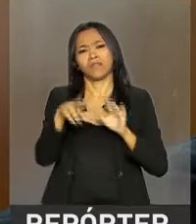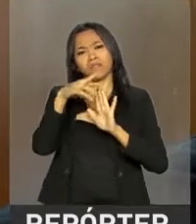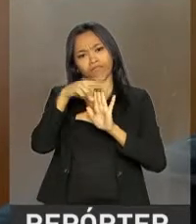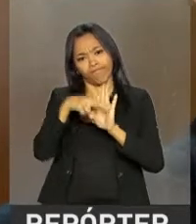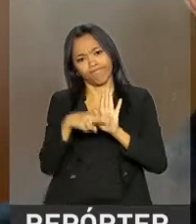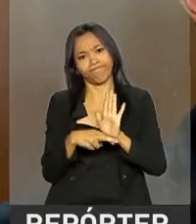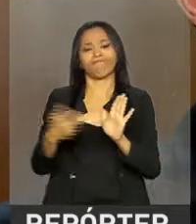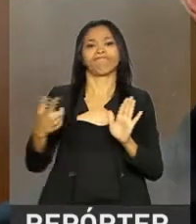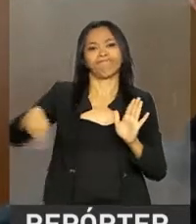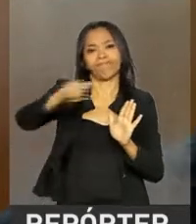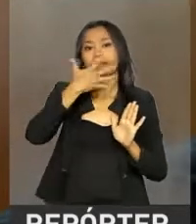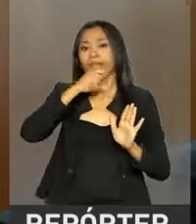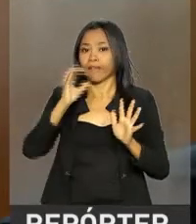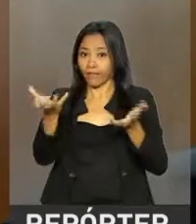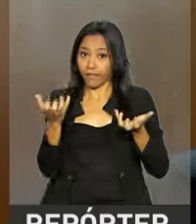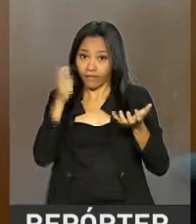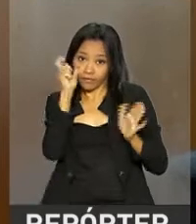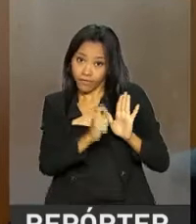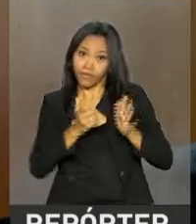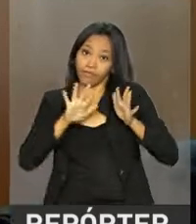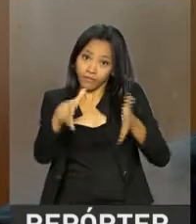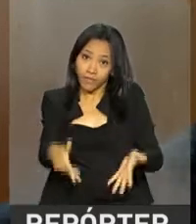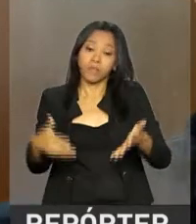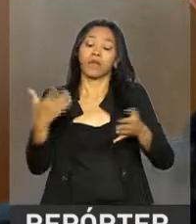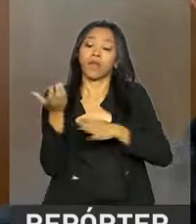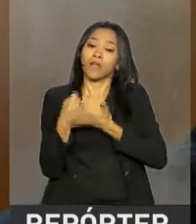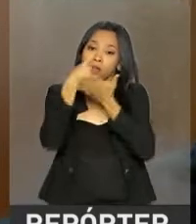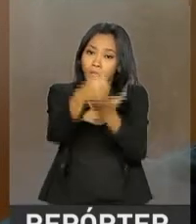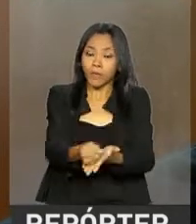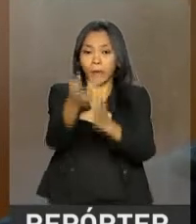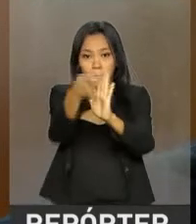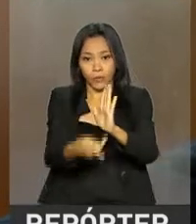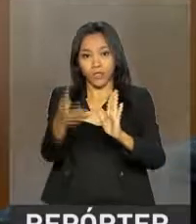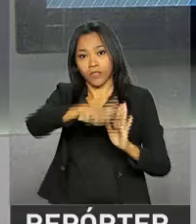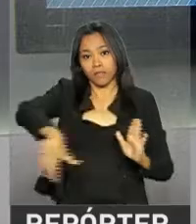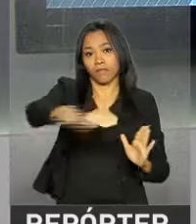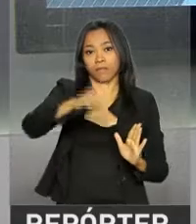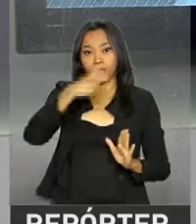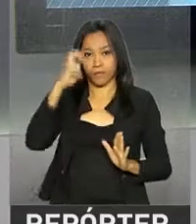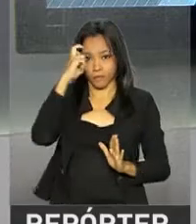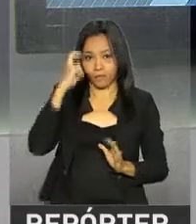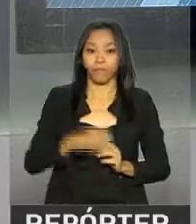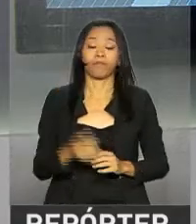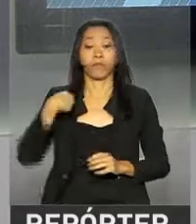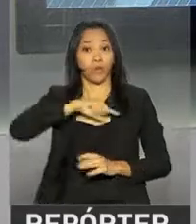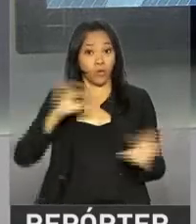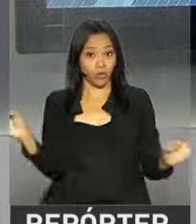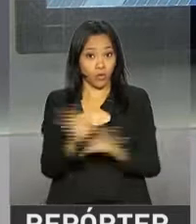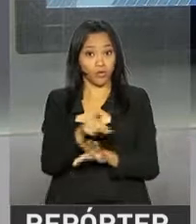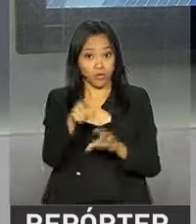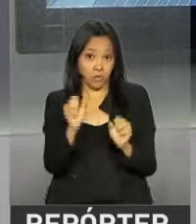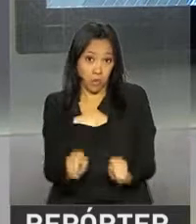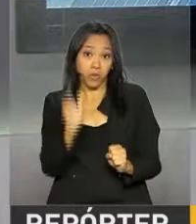para os organizadores promotores de projectos e eventos culturais nós ficamos por aqui